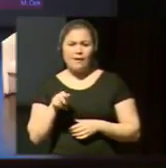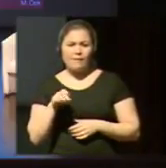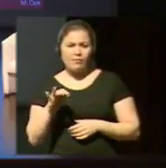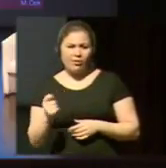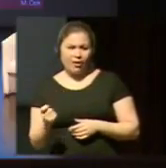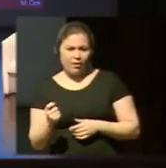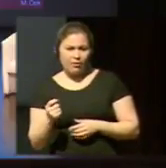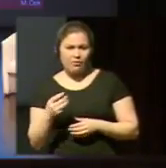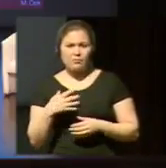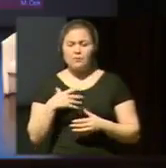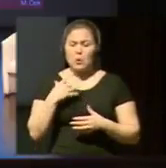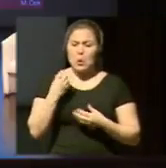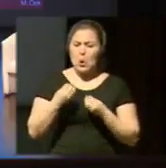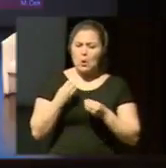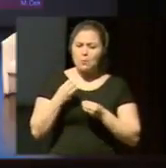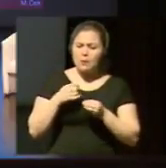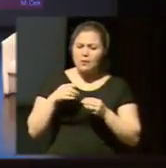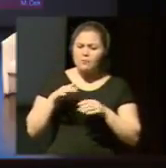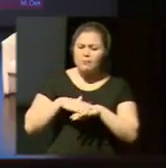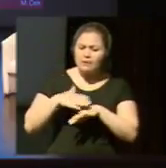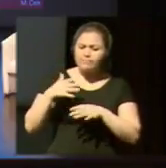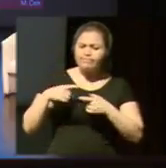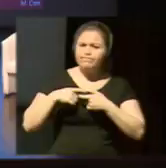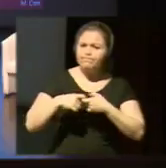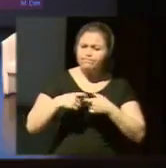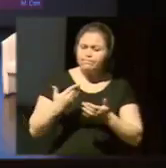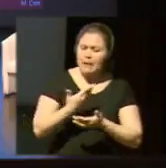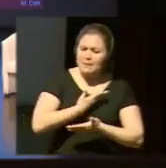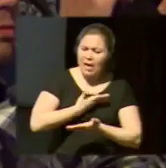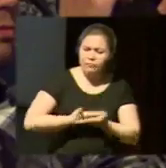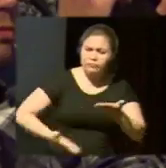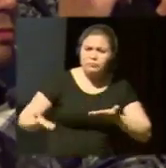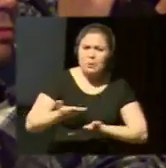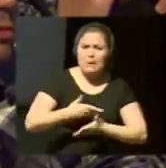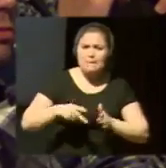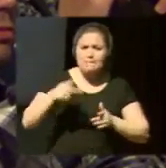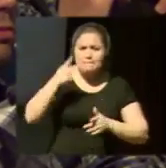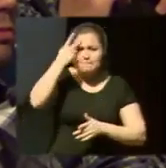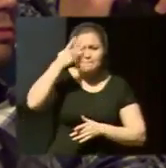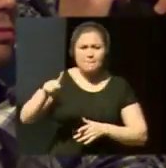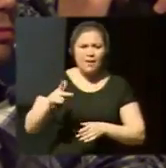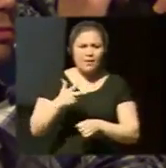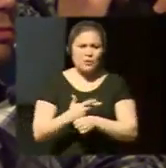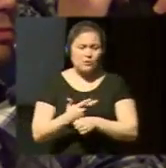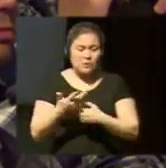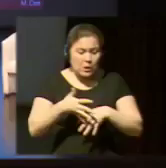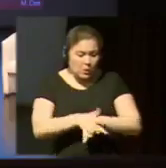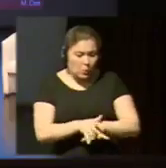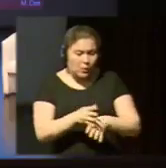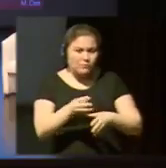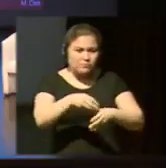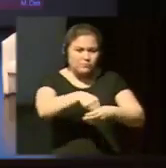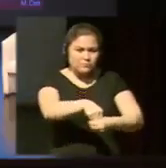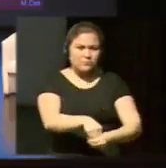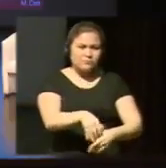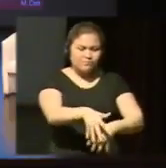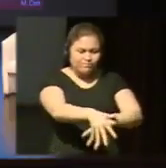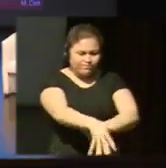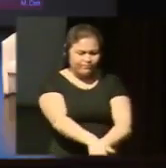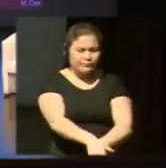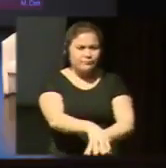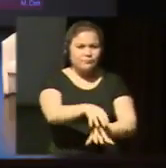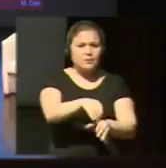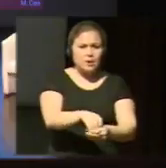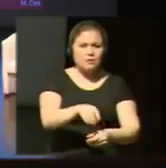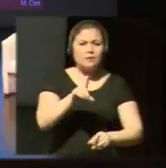podemos torná-lo de forma amigável para os idosos, para incluir, integrar esses cidadãos